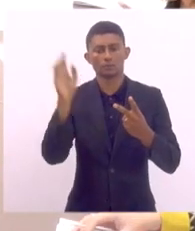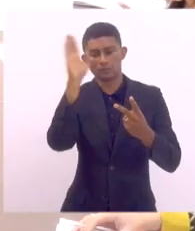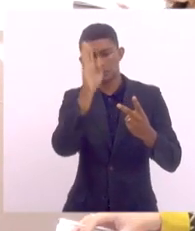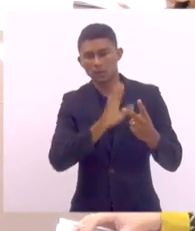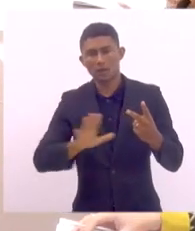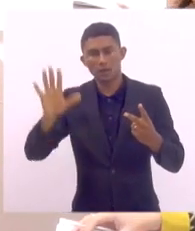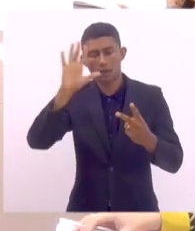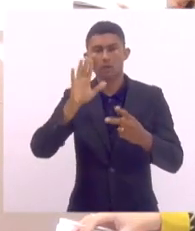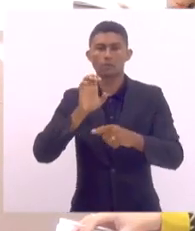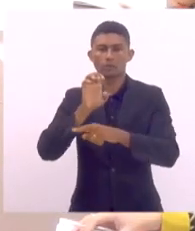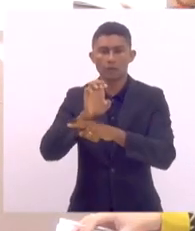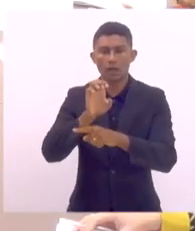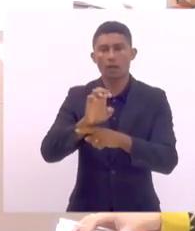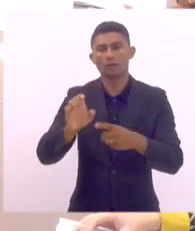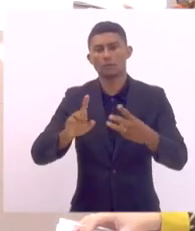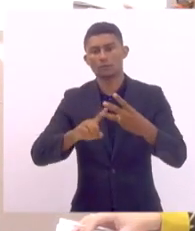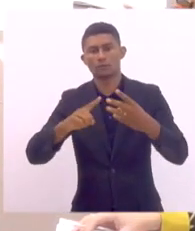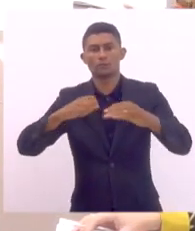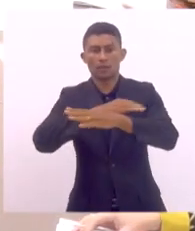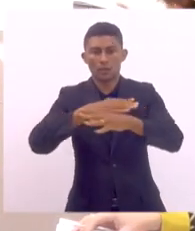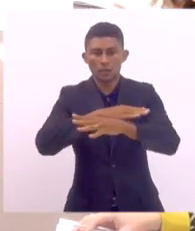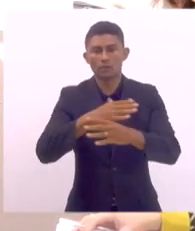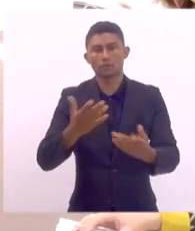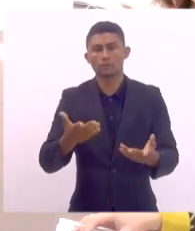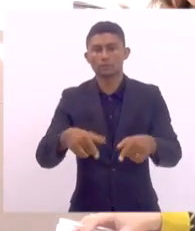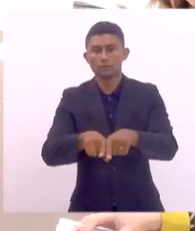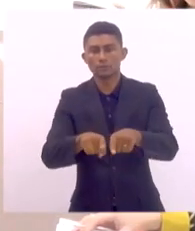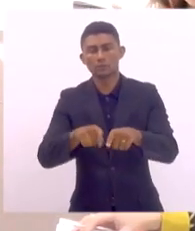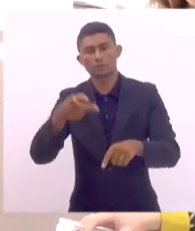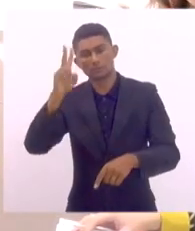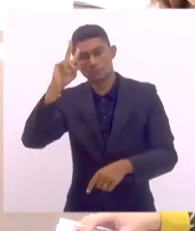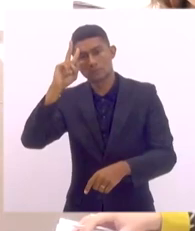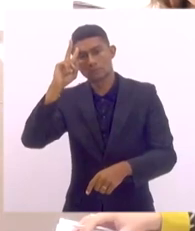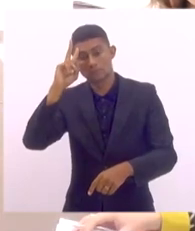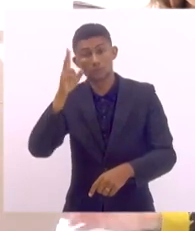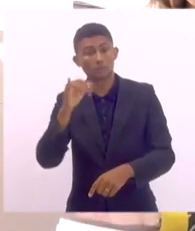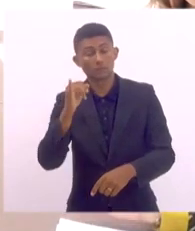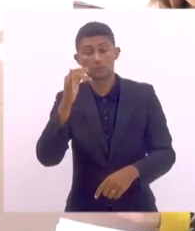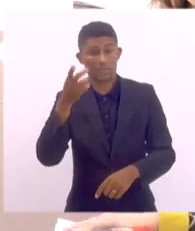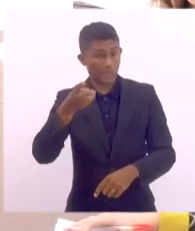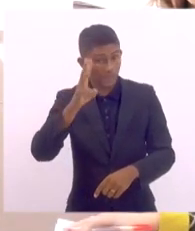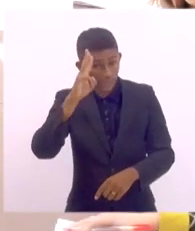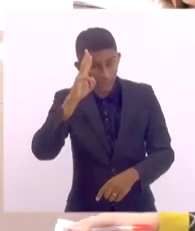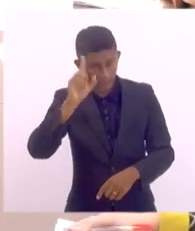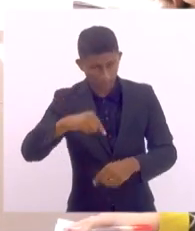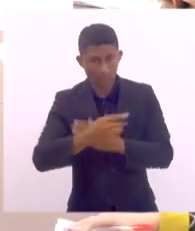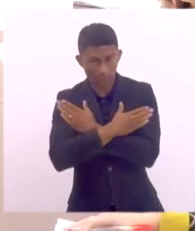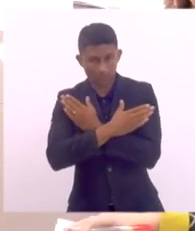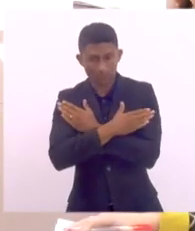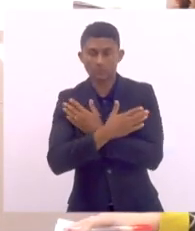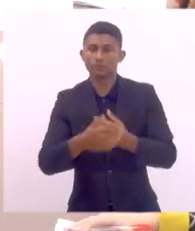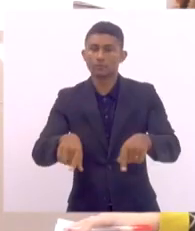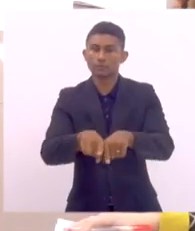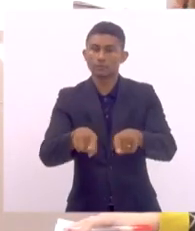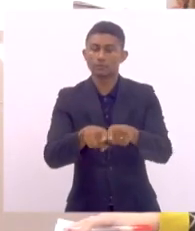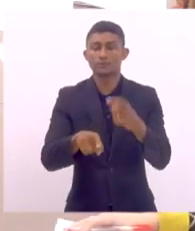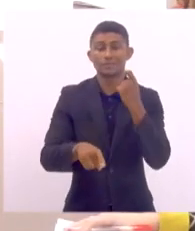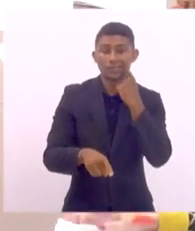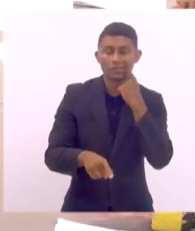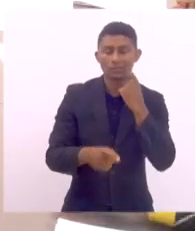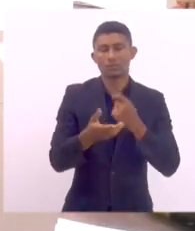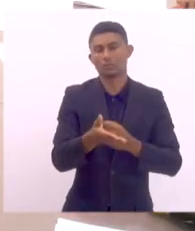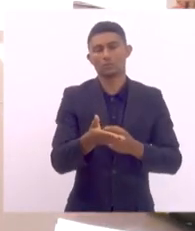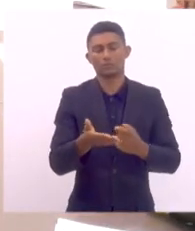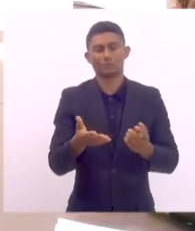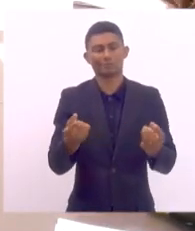município na capital do Estado. Às segundas-feiras, quando a terça-feira seja feriado. E aí, sexta-feira, aí é demais, né?